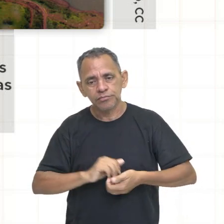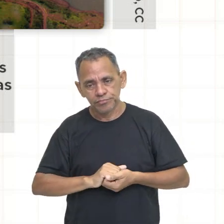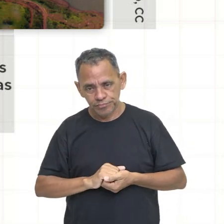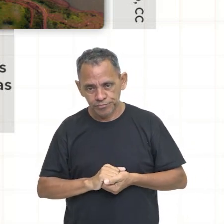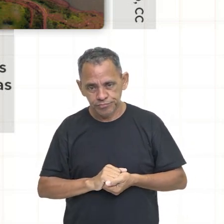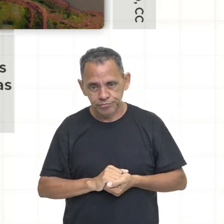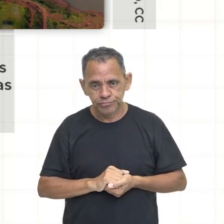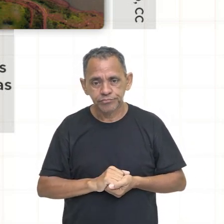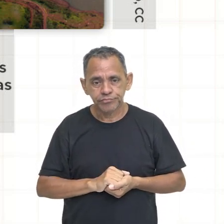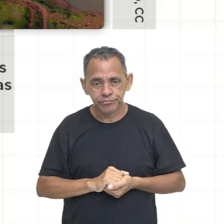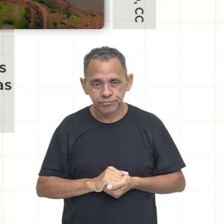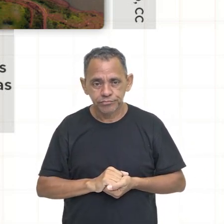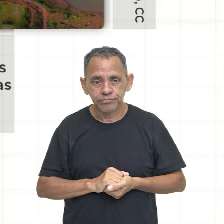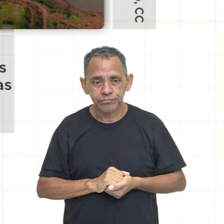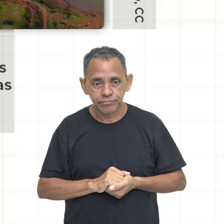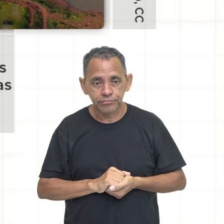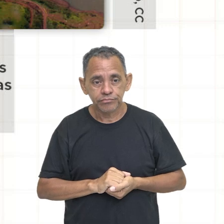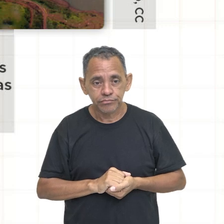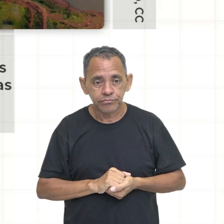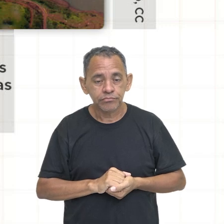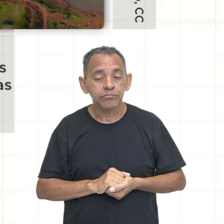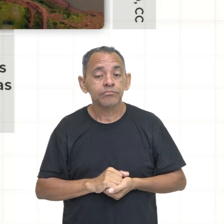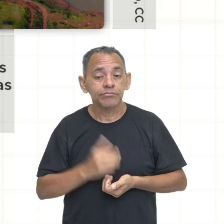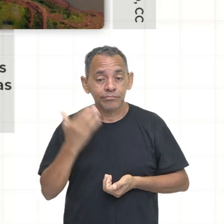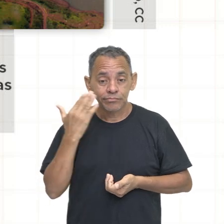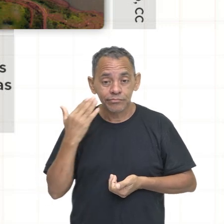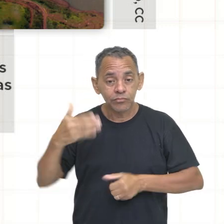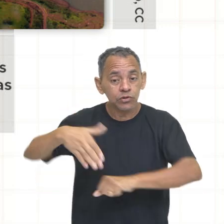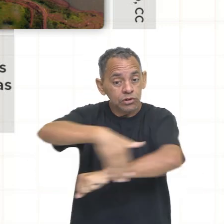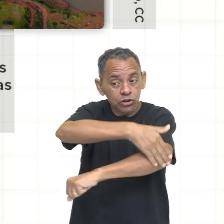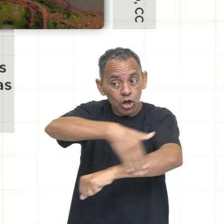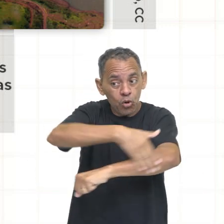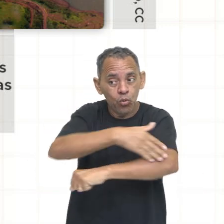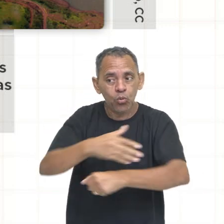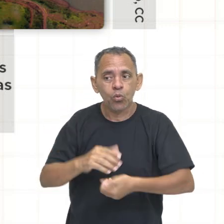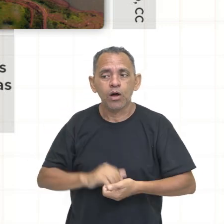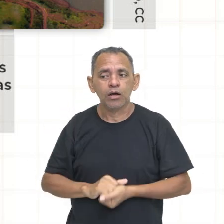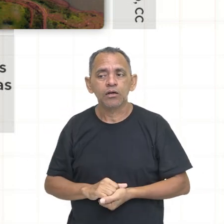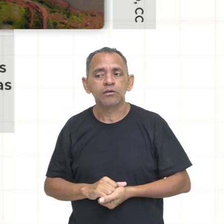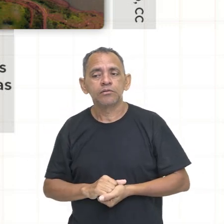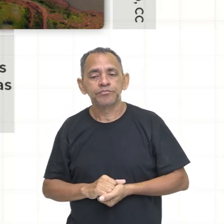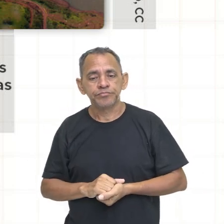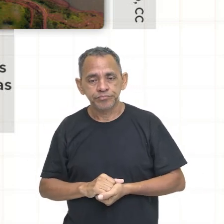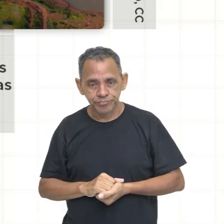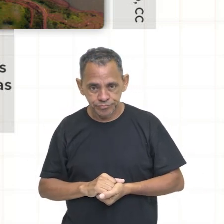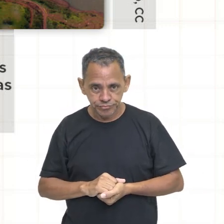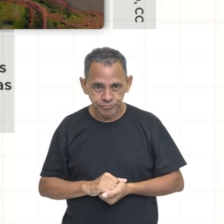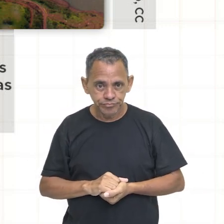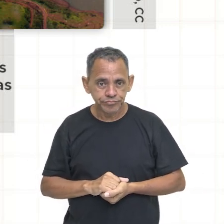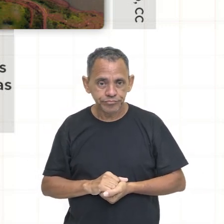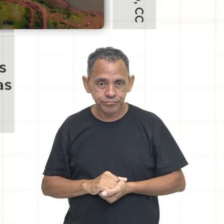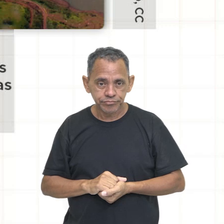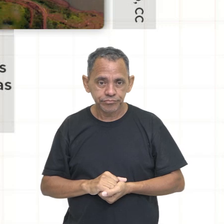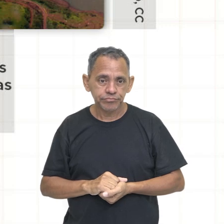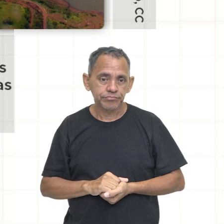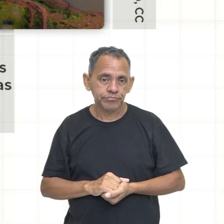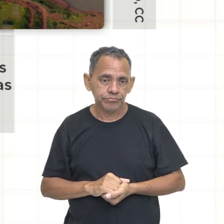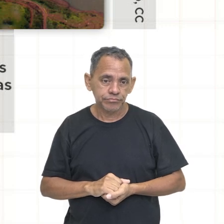Itaipu, rodovias, nós temos também a Transamazônica, certo? Vamos observar também o estímulo do